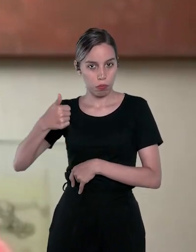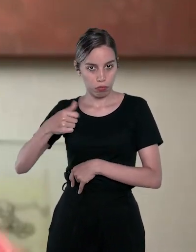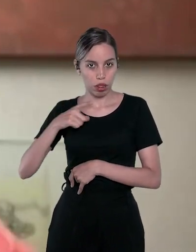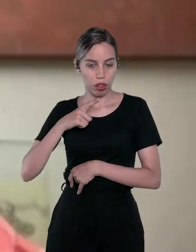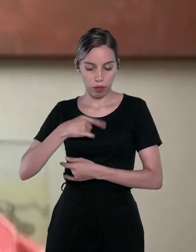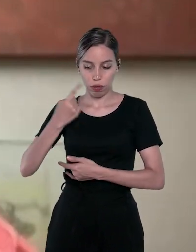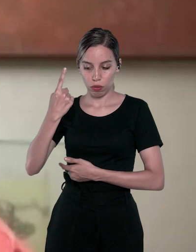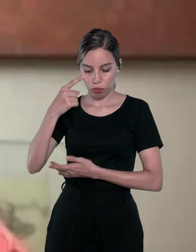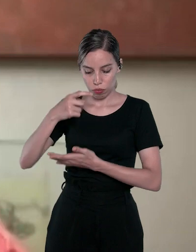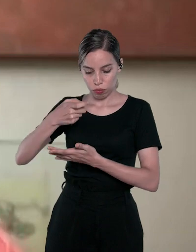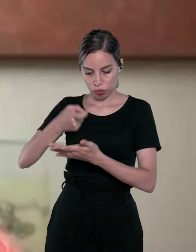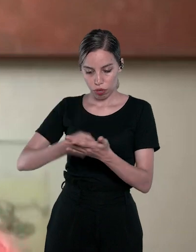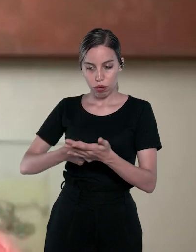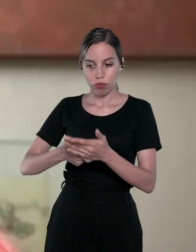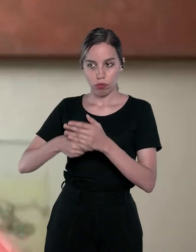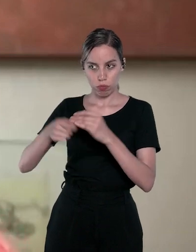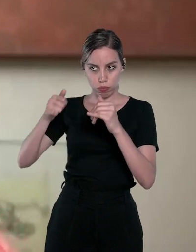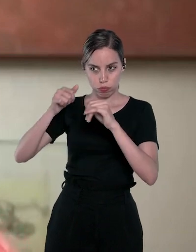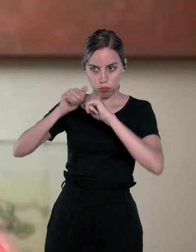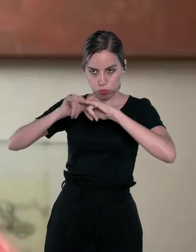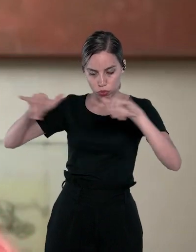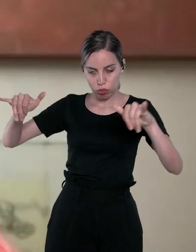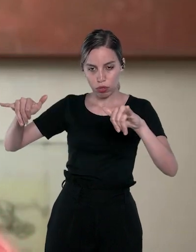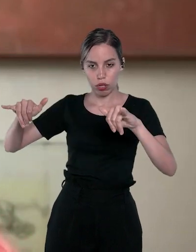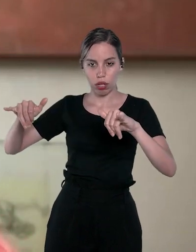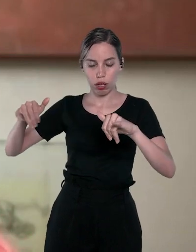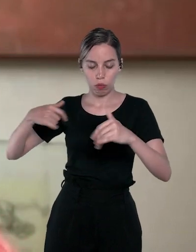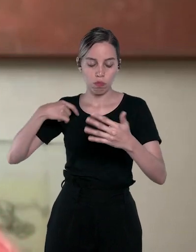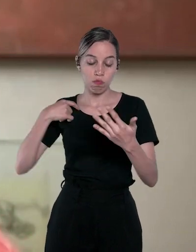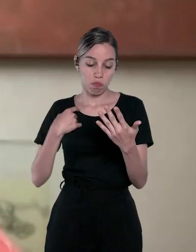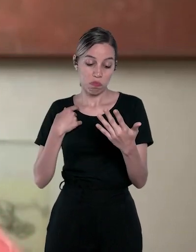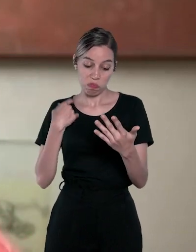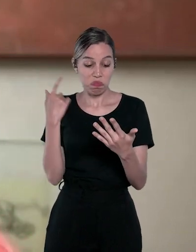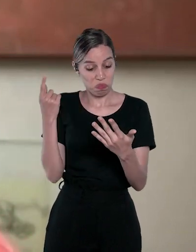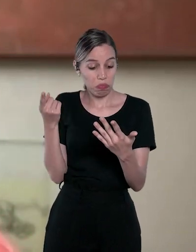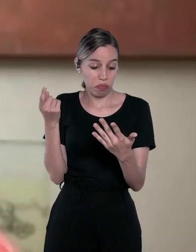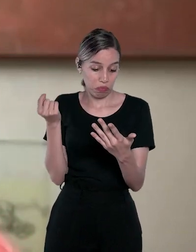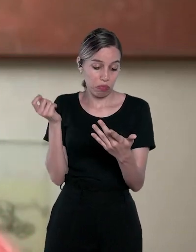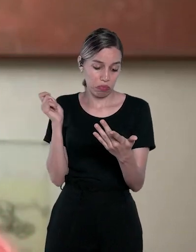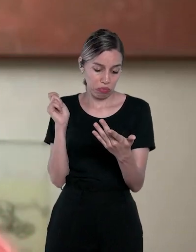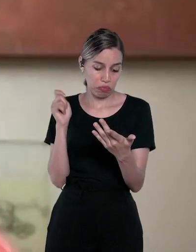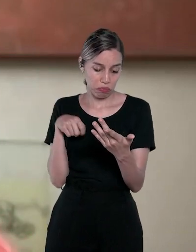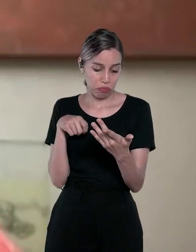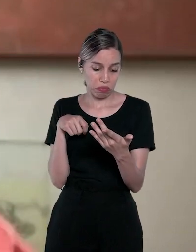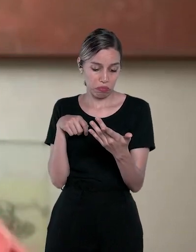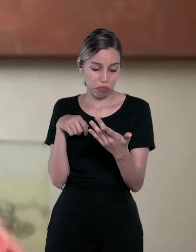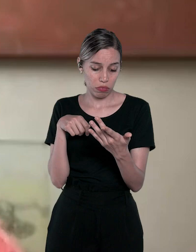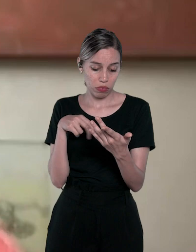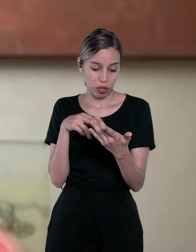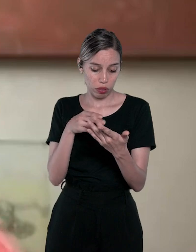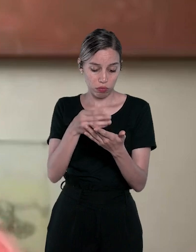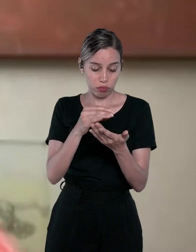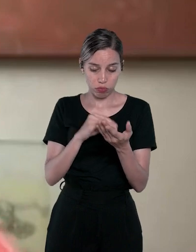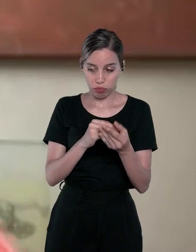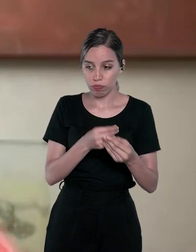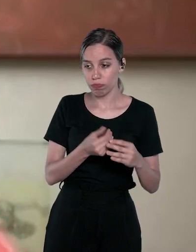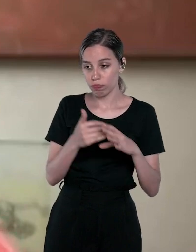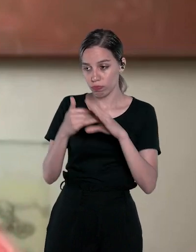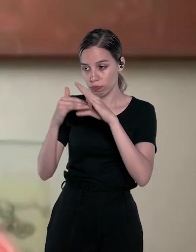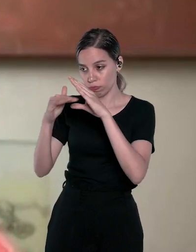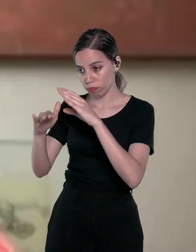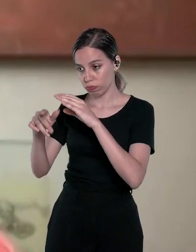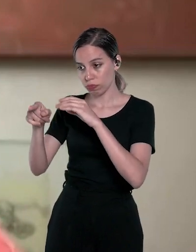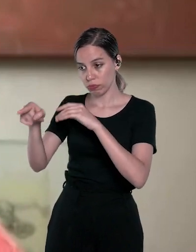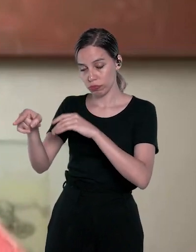lugar, etc. Então, acho que foi por aí que eu fui descoberto, digamos assim, pelo grupo